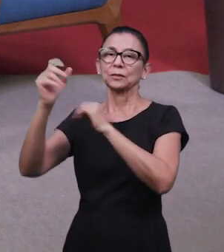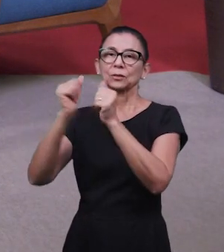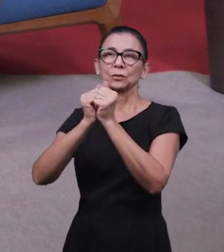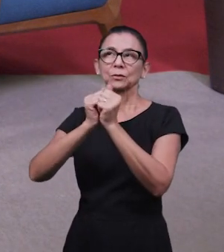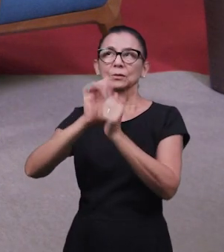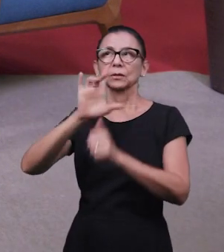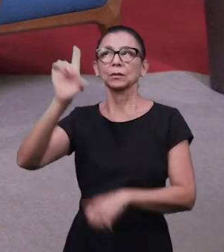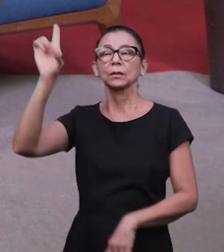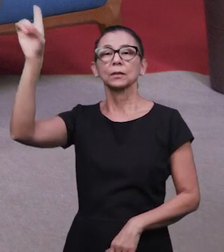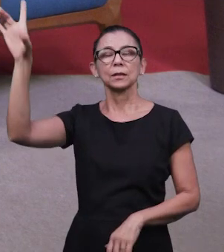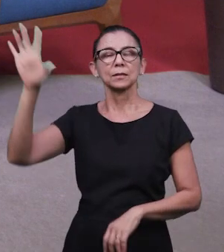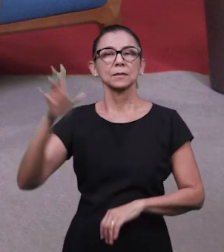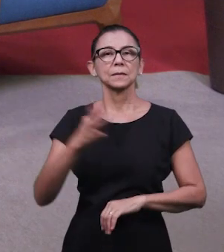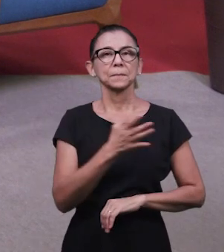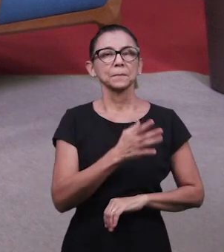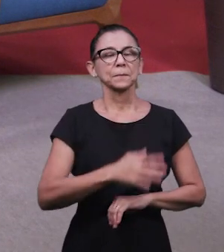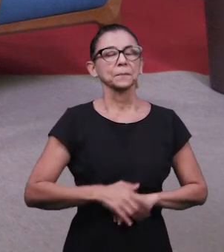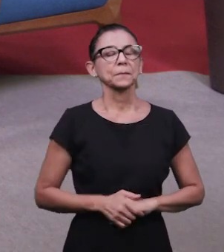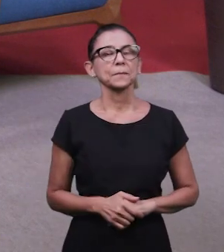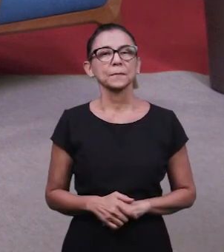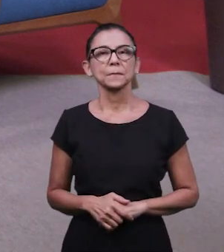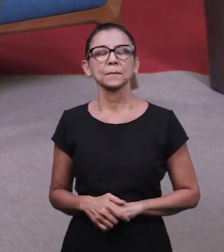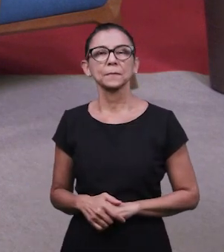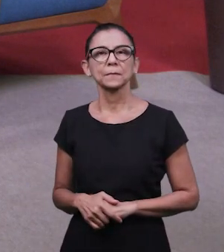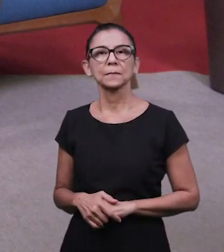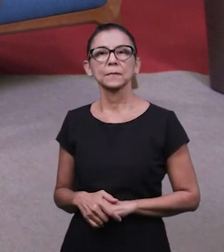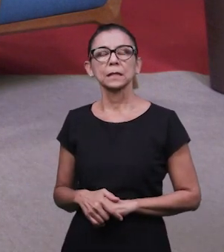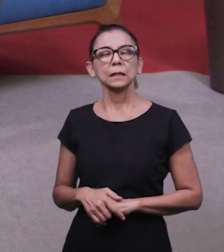nos remete e nos dá a